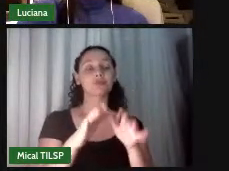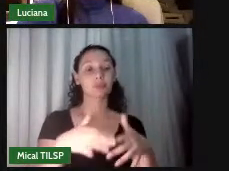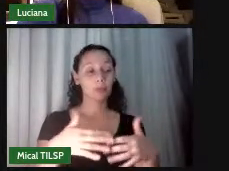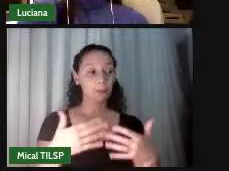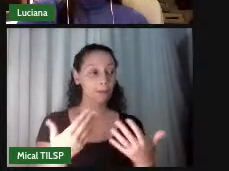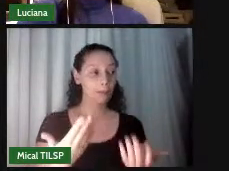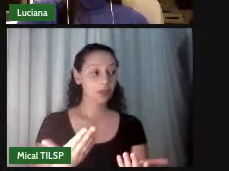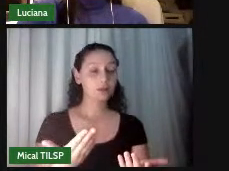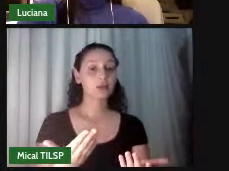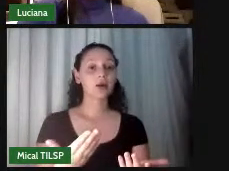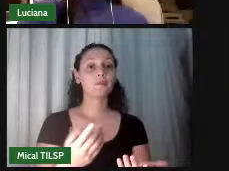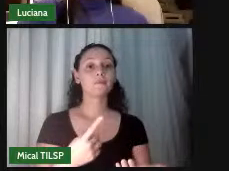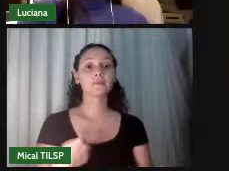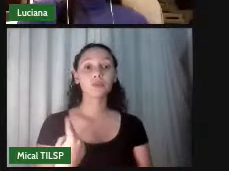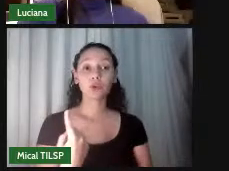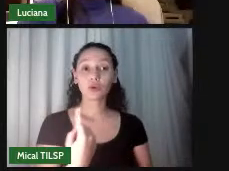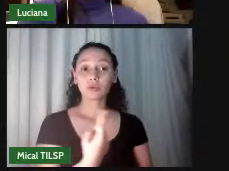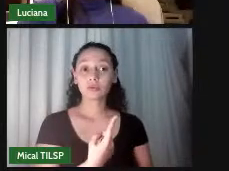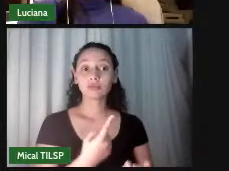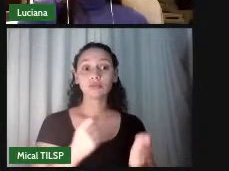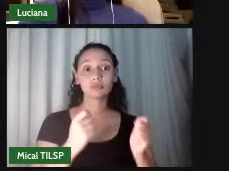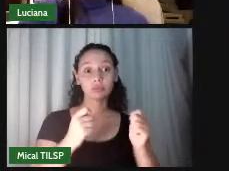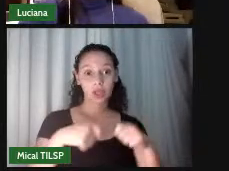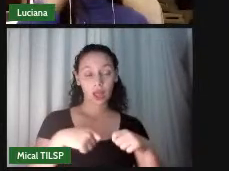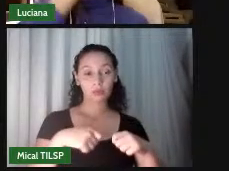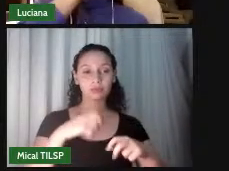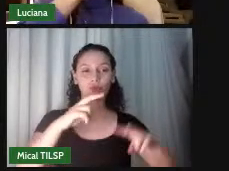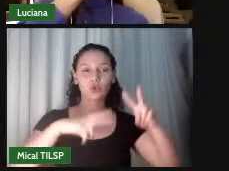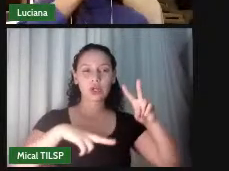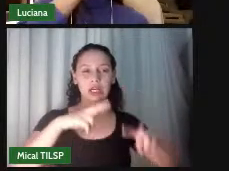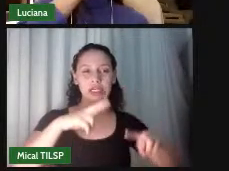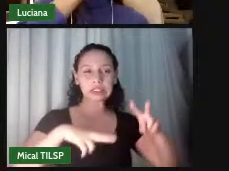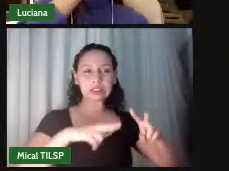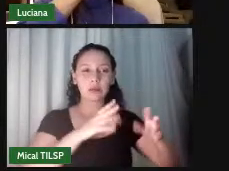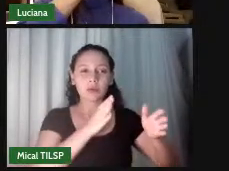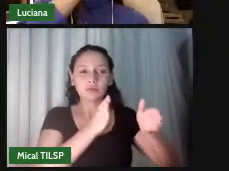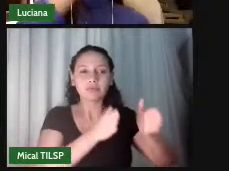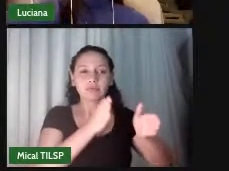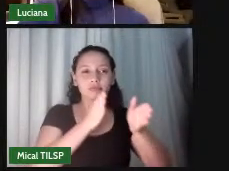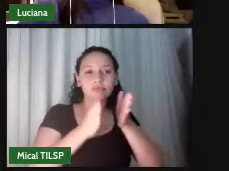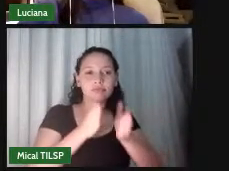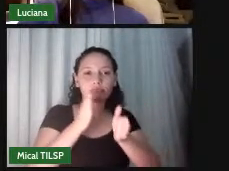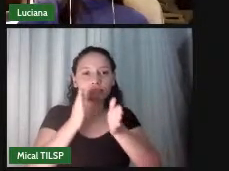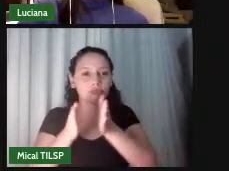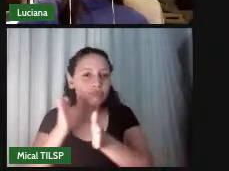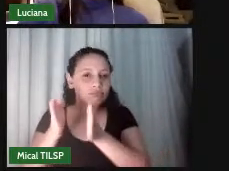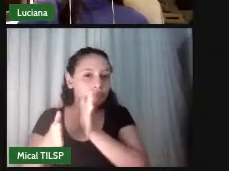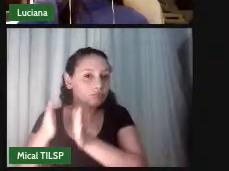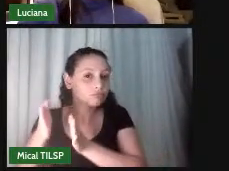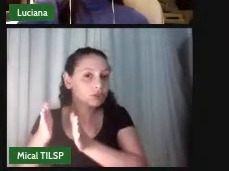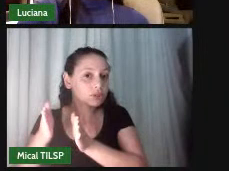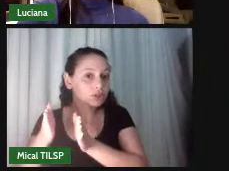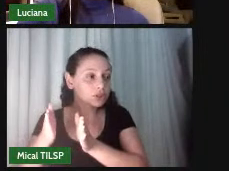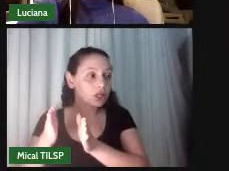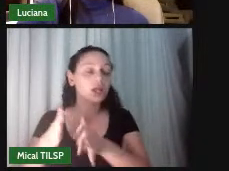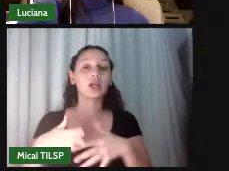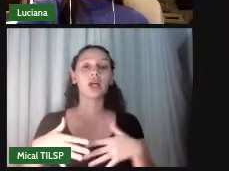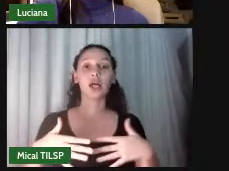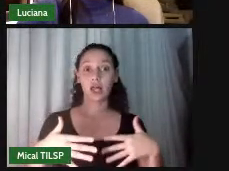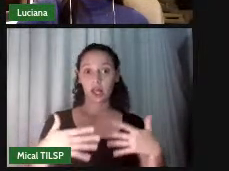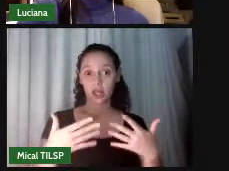onde nós temos os exames periódicos odontológicos, tá? Eles fazem parte, então,